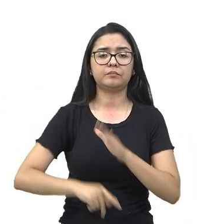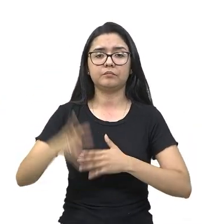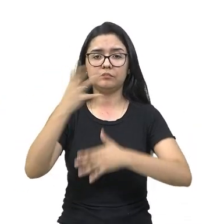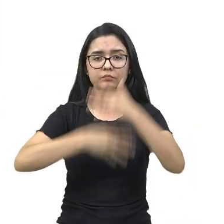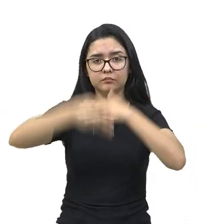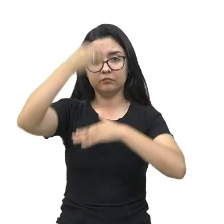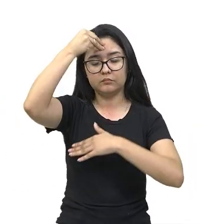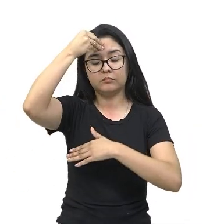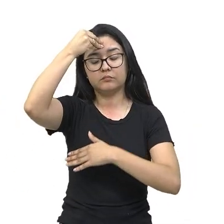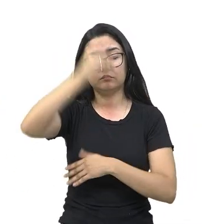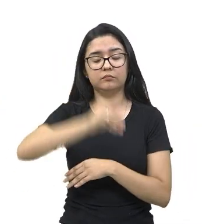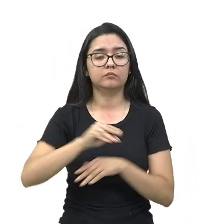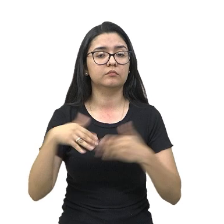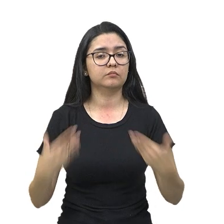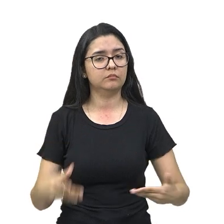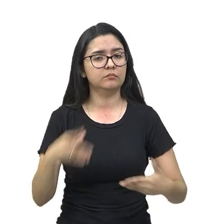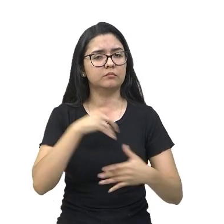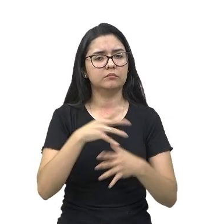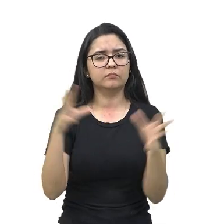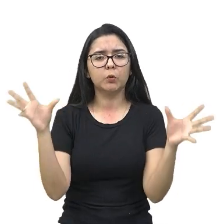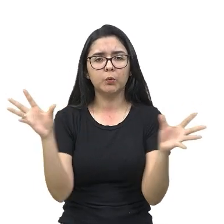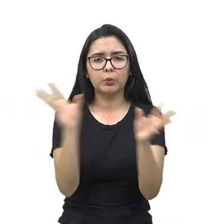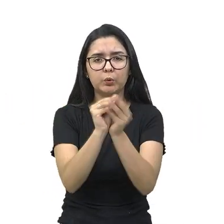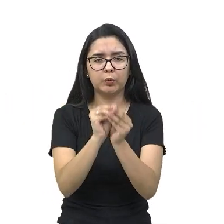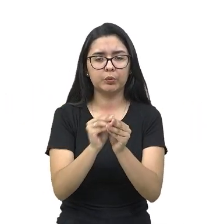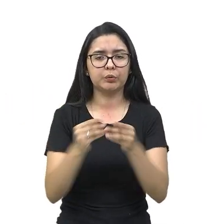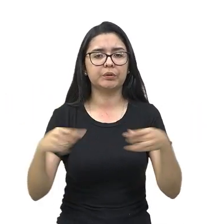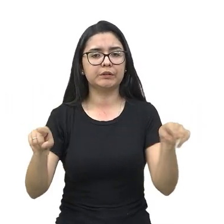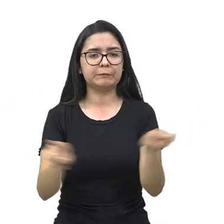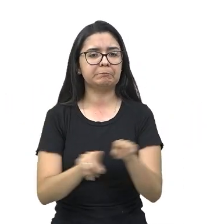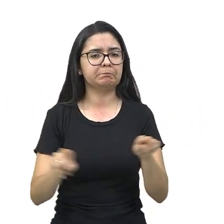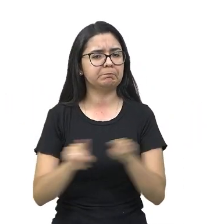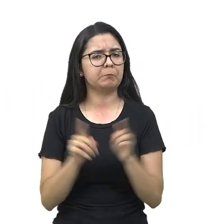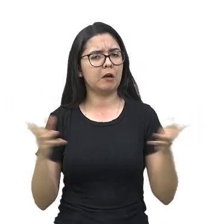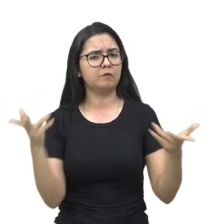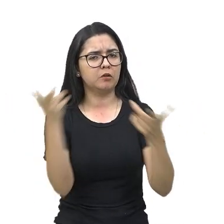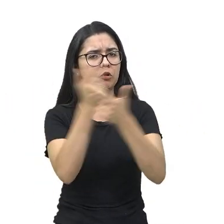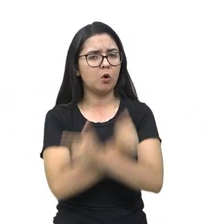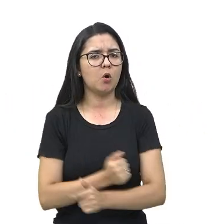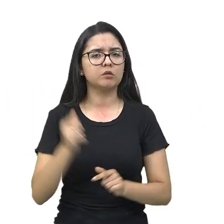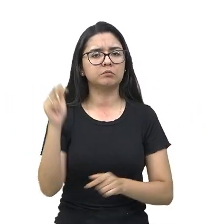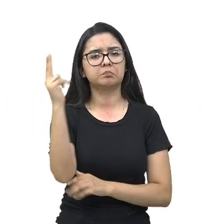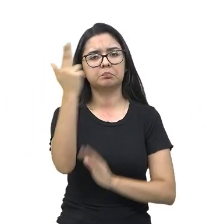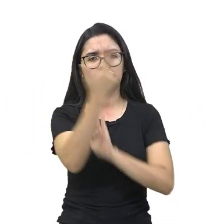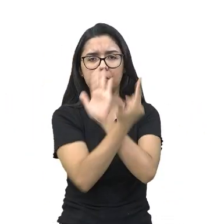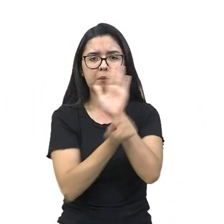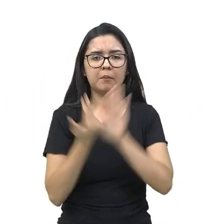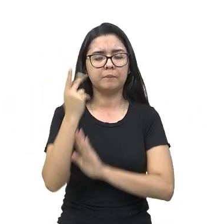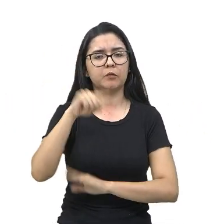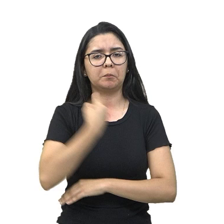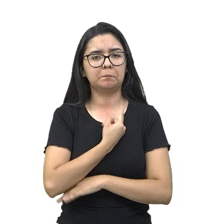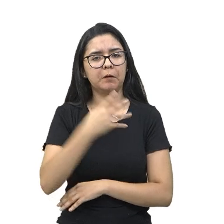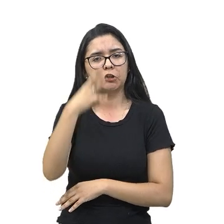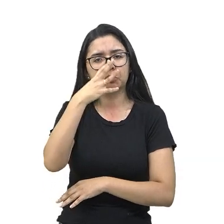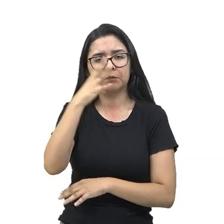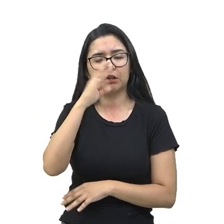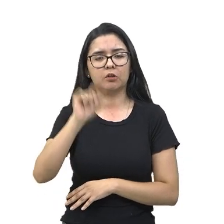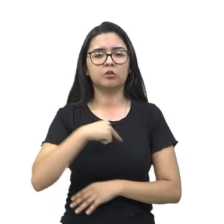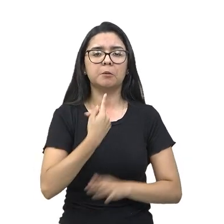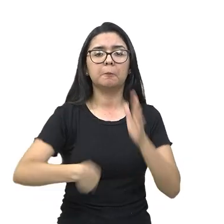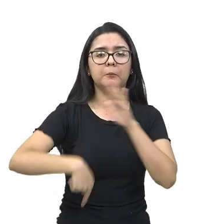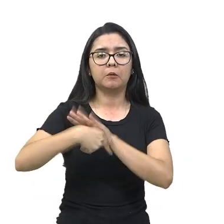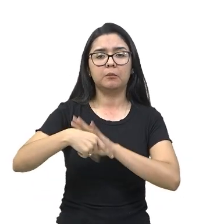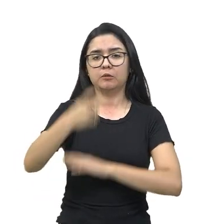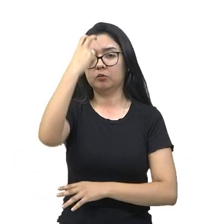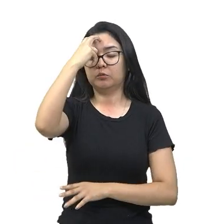alfabetização, traz bastante resumido e tem algumas lindas ilustrações que a gente pode apreciar um pouquinho sobre a nossa cultura. A